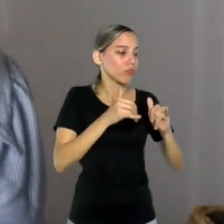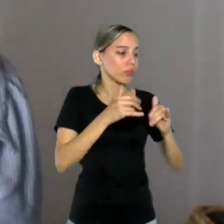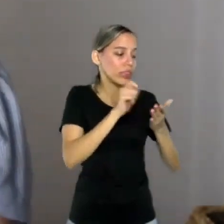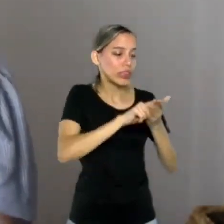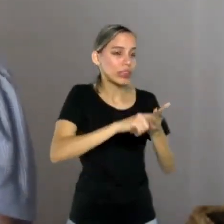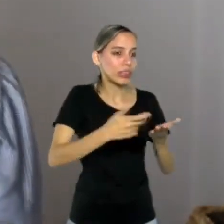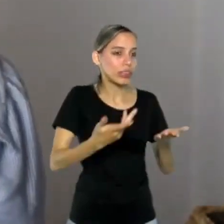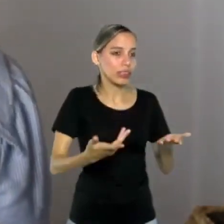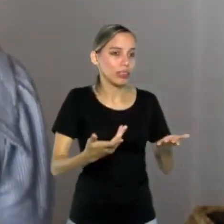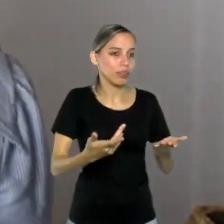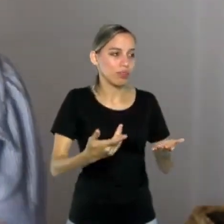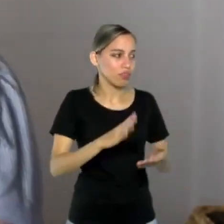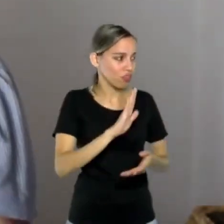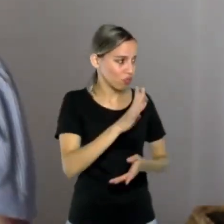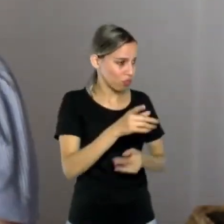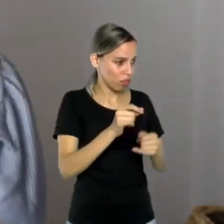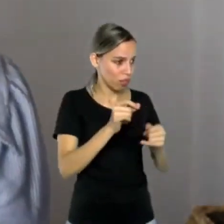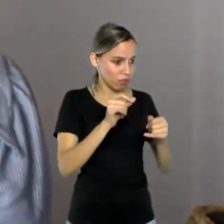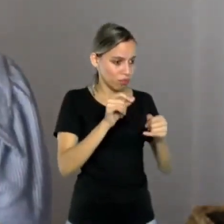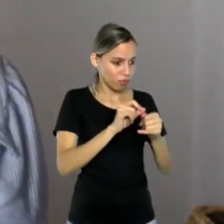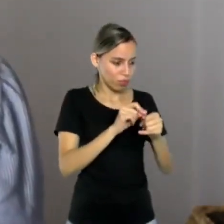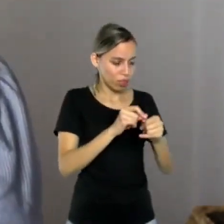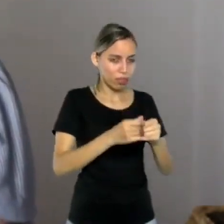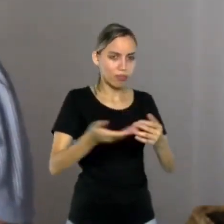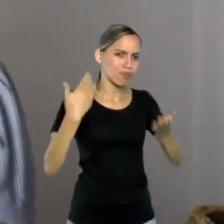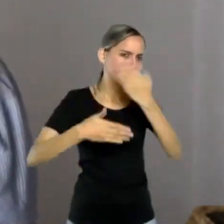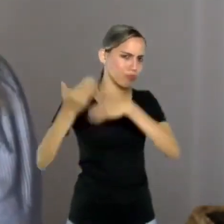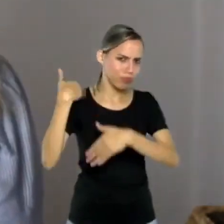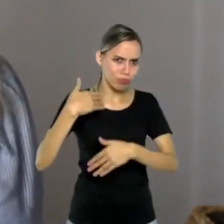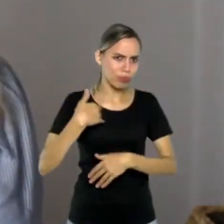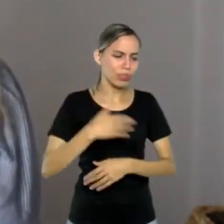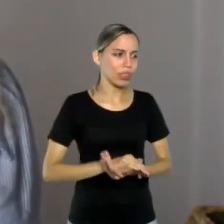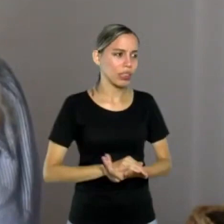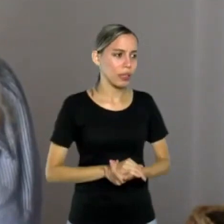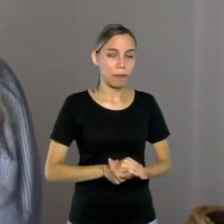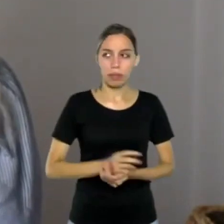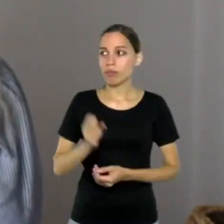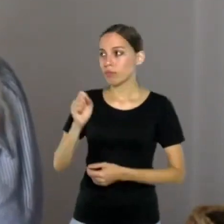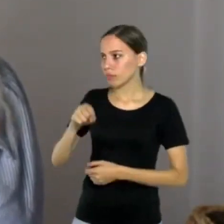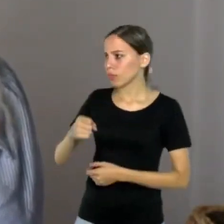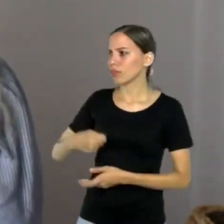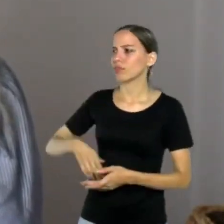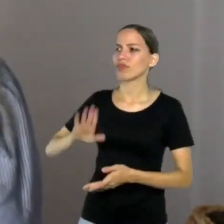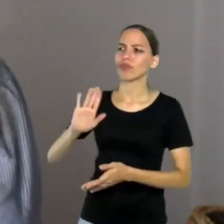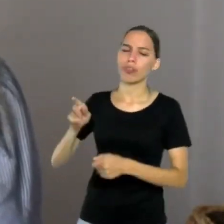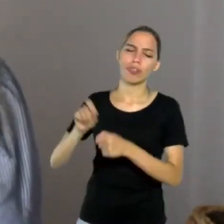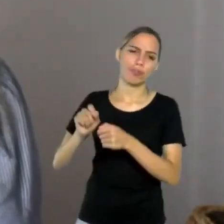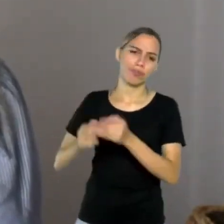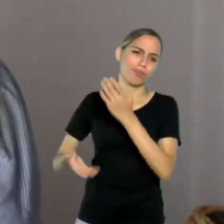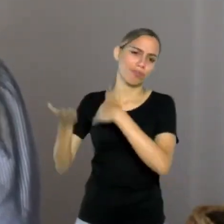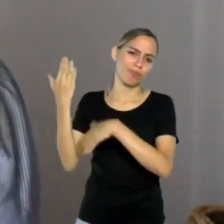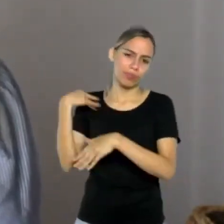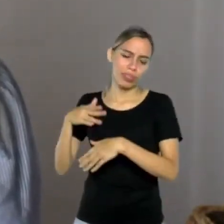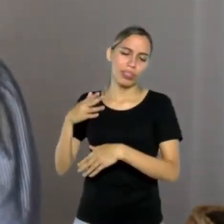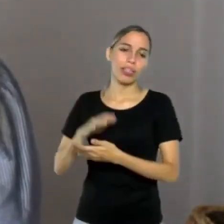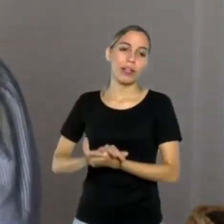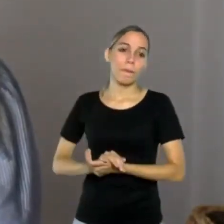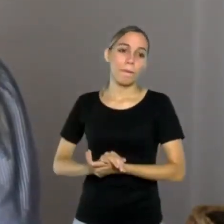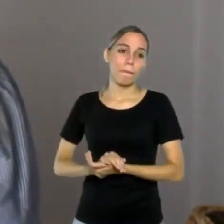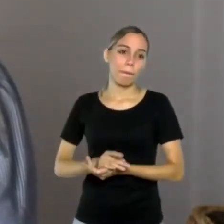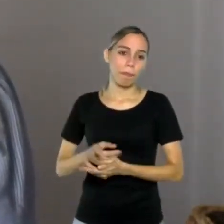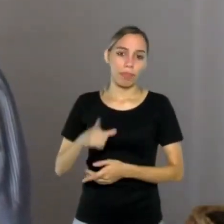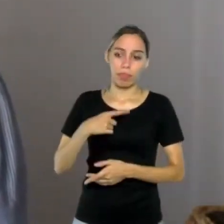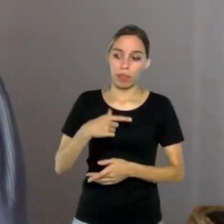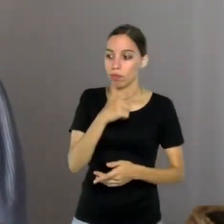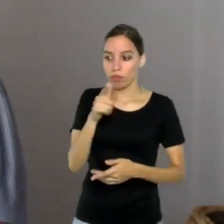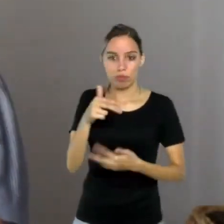tempão pronto, e depois dele eu fui escrevendo outras coisas, mas eu achei que ele estava pronto e que era isso, então